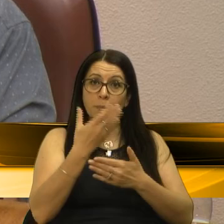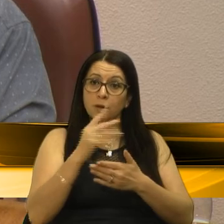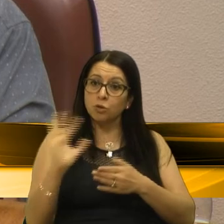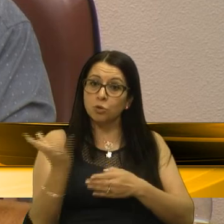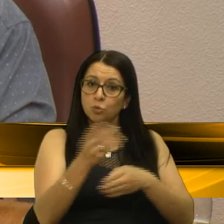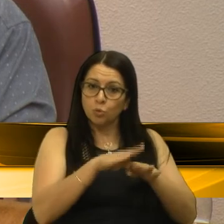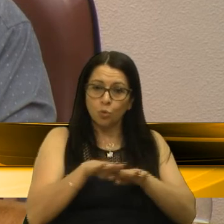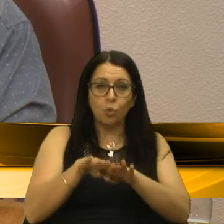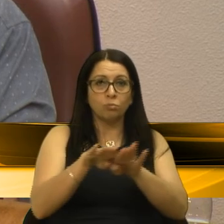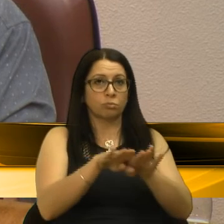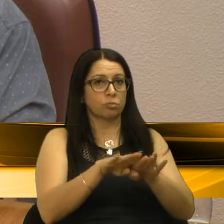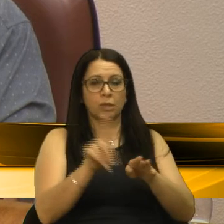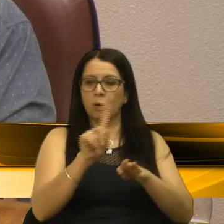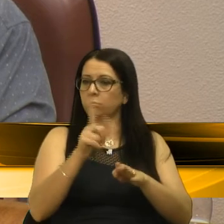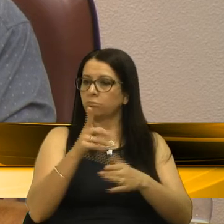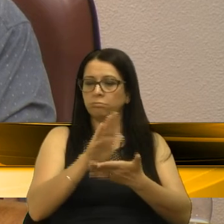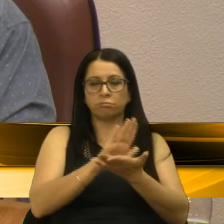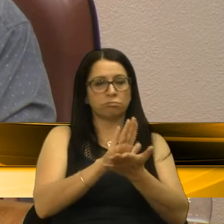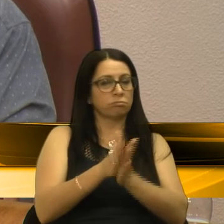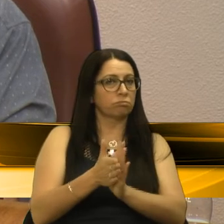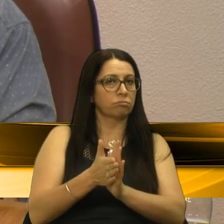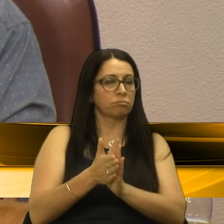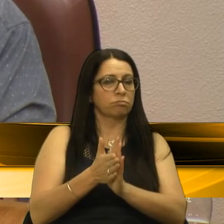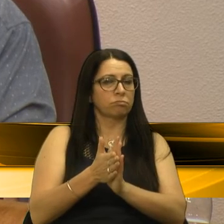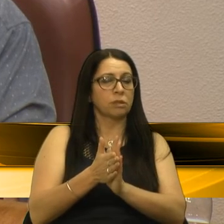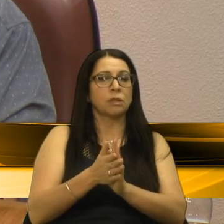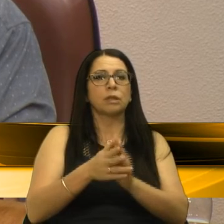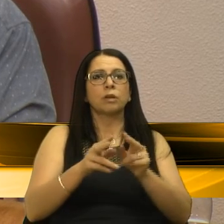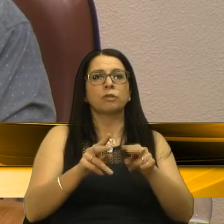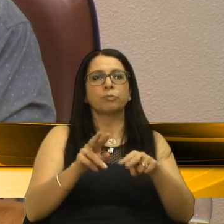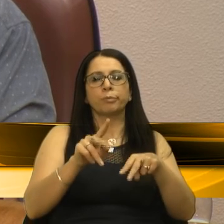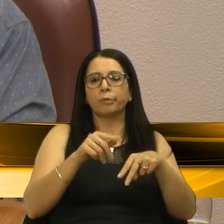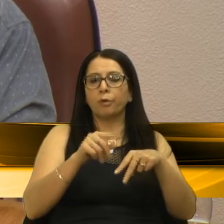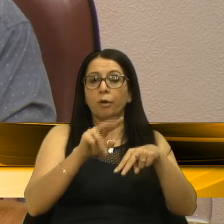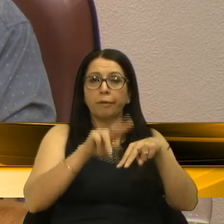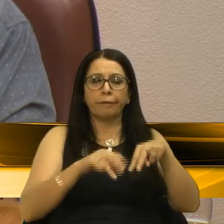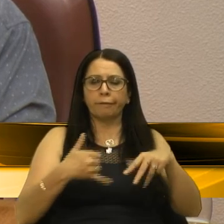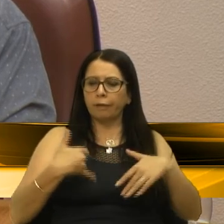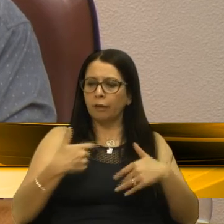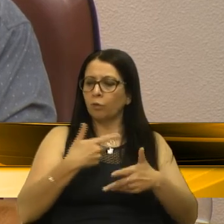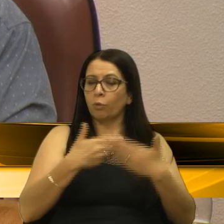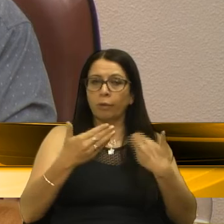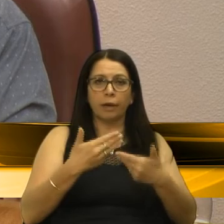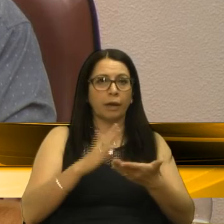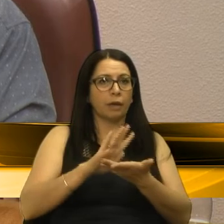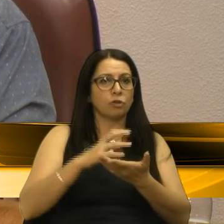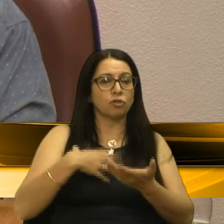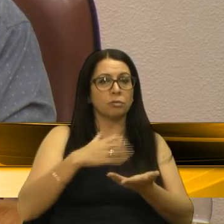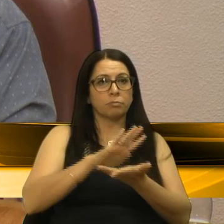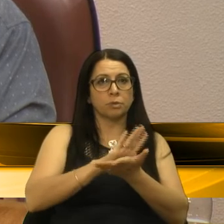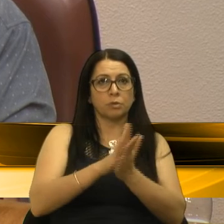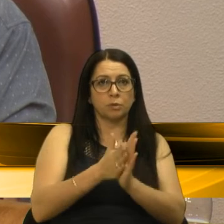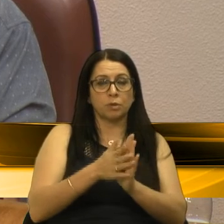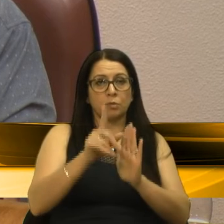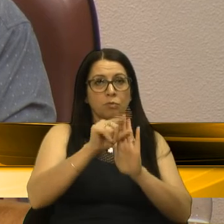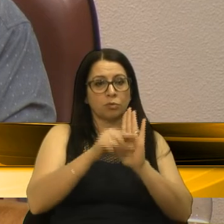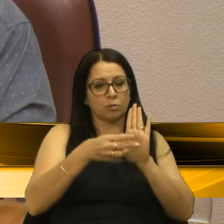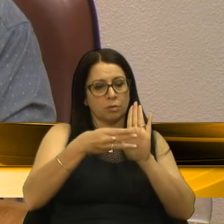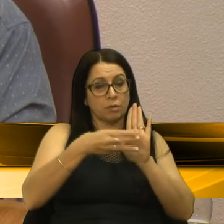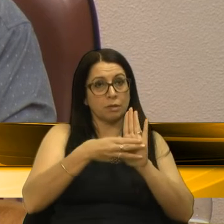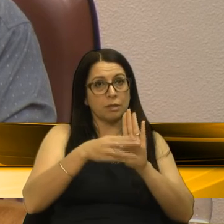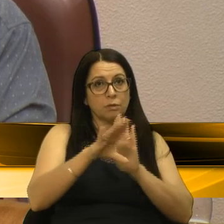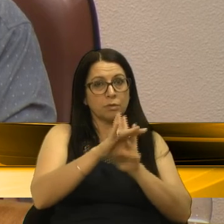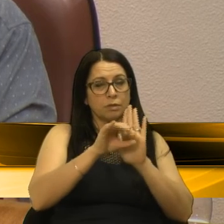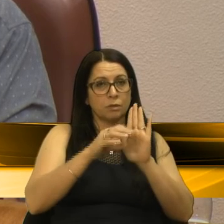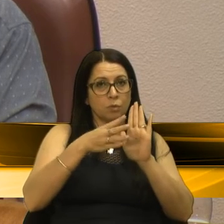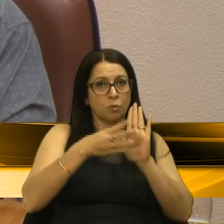de todos, sem preconceito de origem, sexo, cor, idade, qualquer outra forma de discriminação. Artigo 3º,